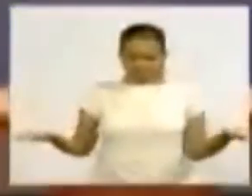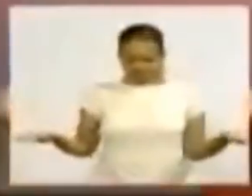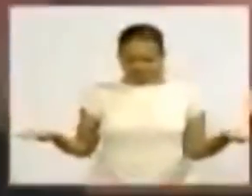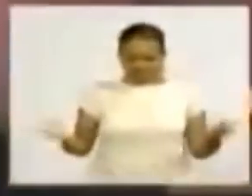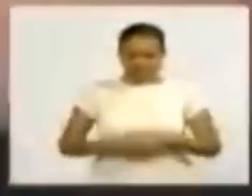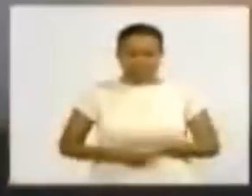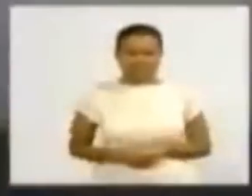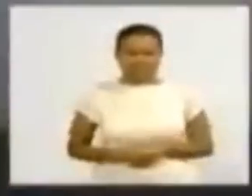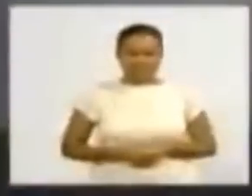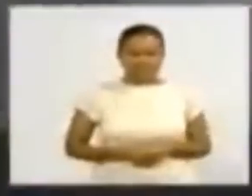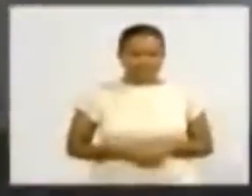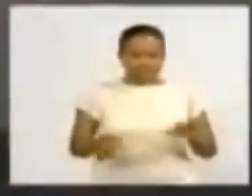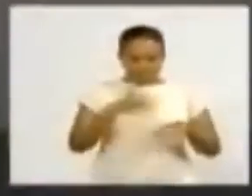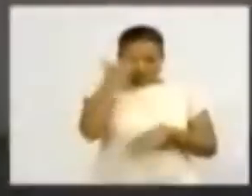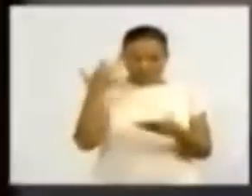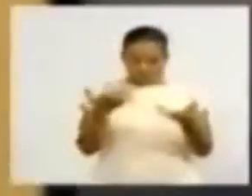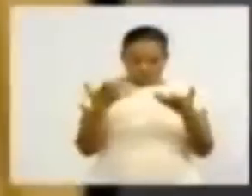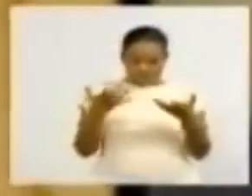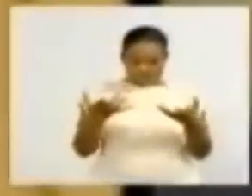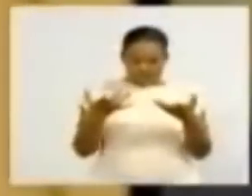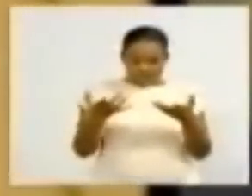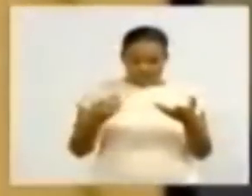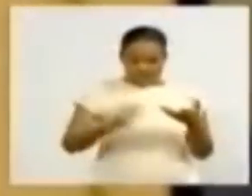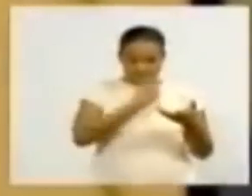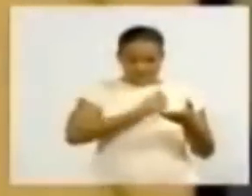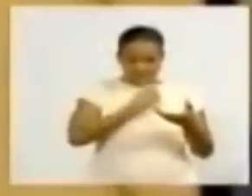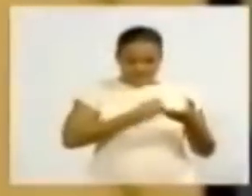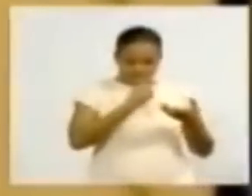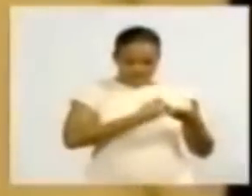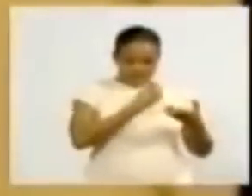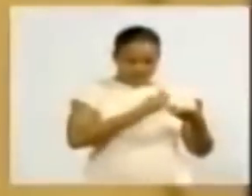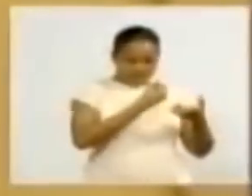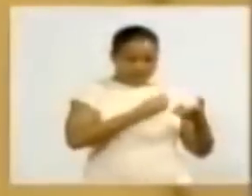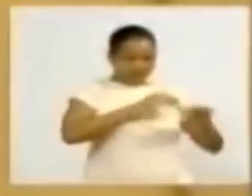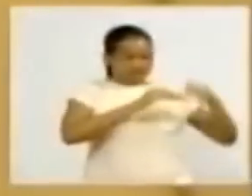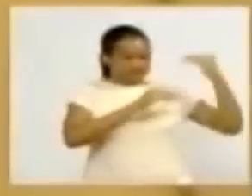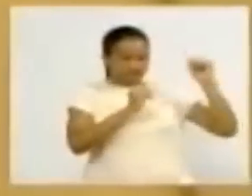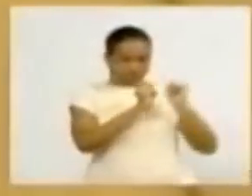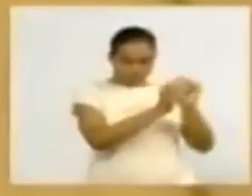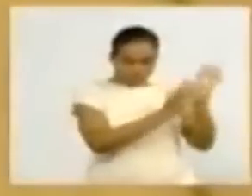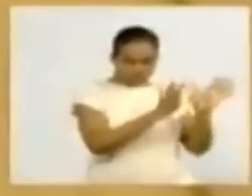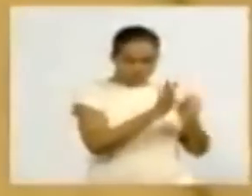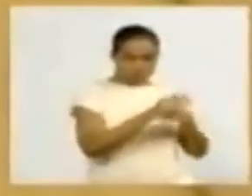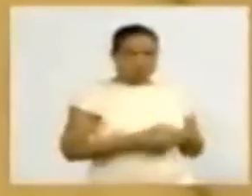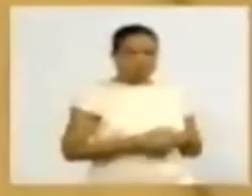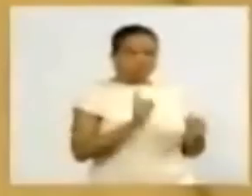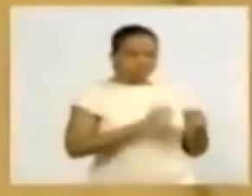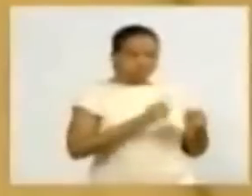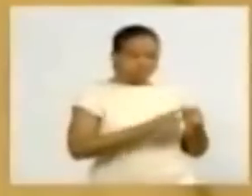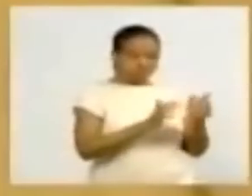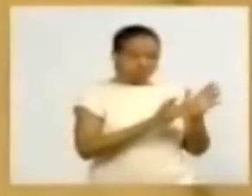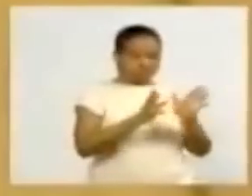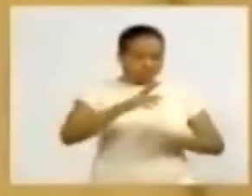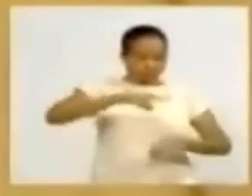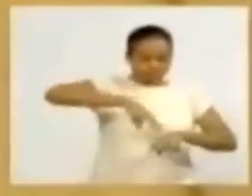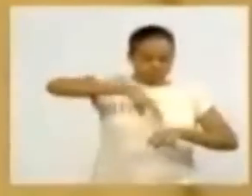todo mundo que quer ser grande na vida, sob os pés de Jesus, porque ele nos coloca sob a sua proteção.